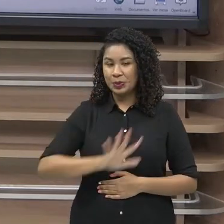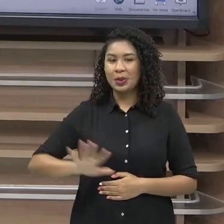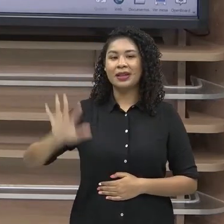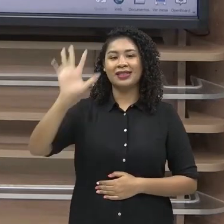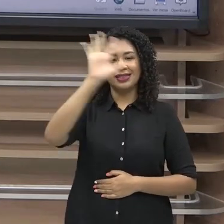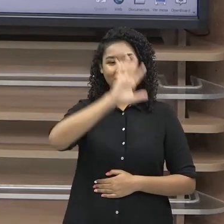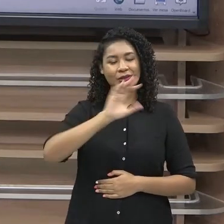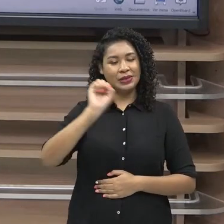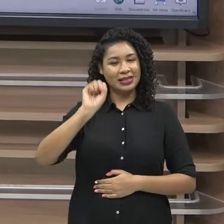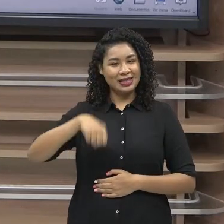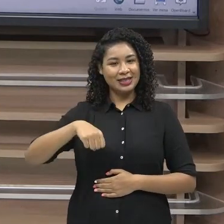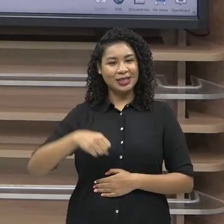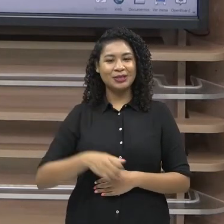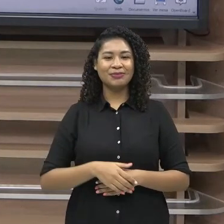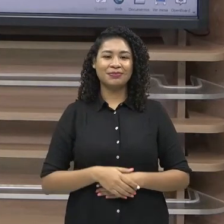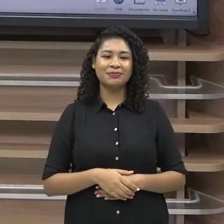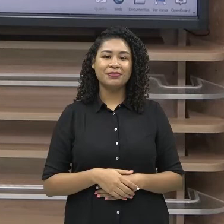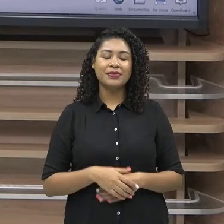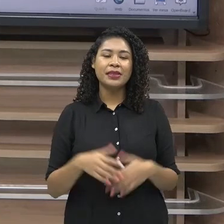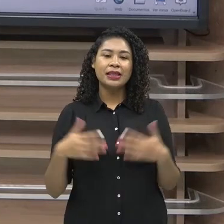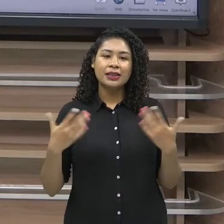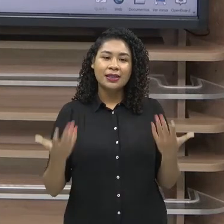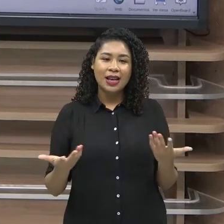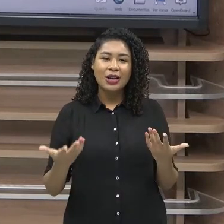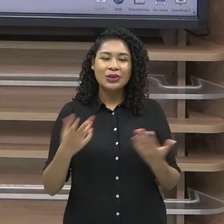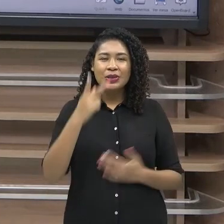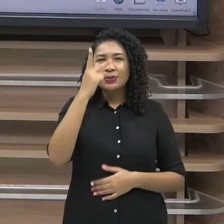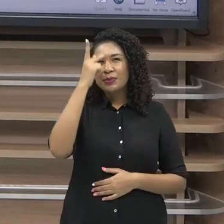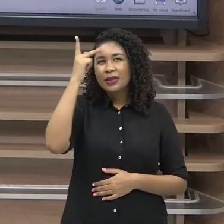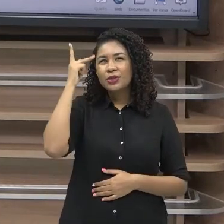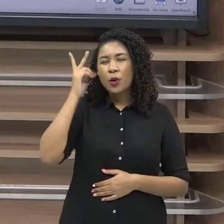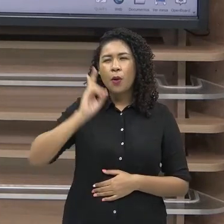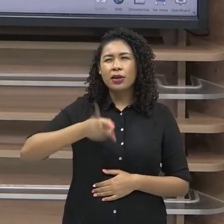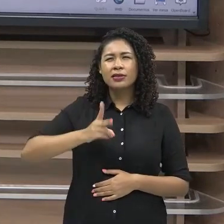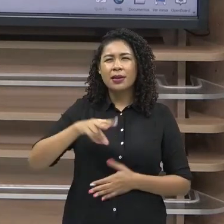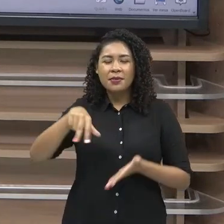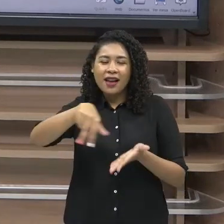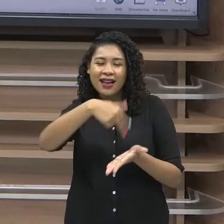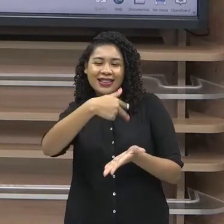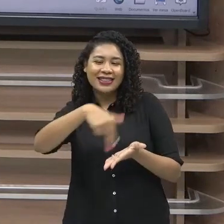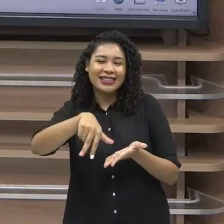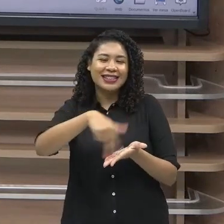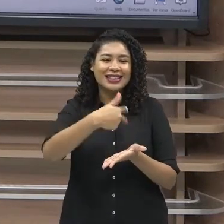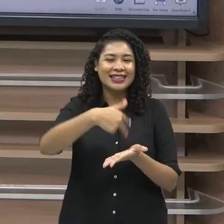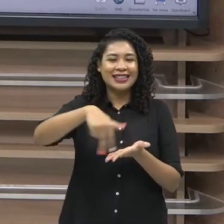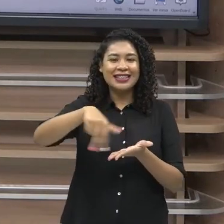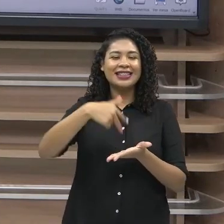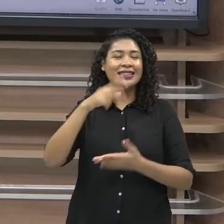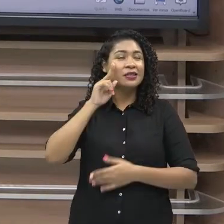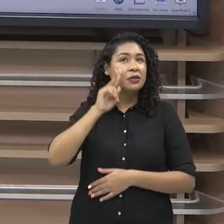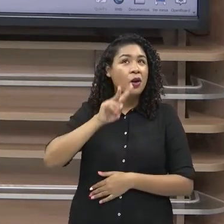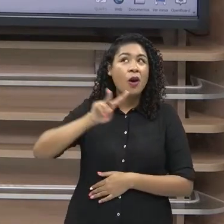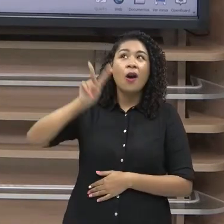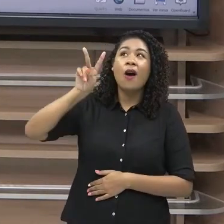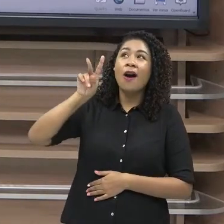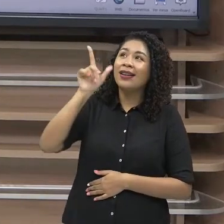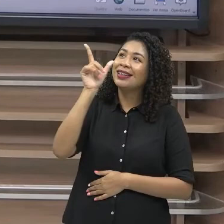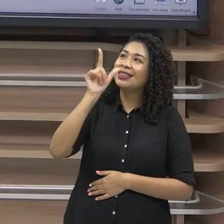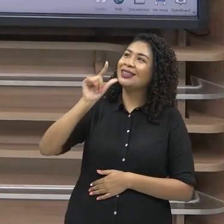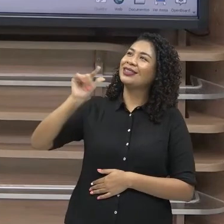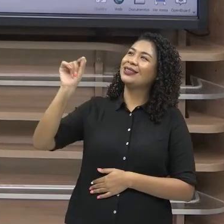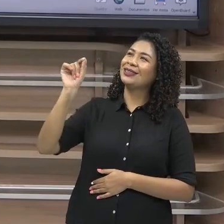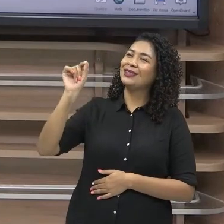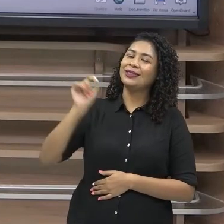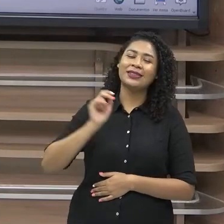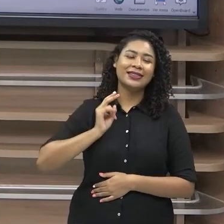né? Que as pessoas sempre dançavam carimbó olhando para a lua, né? E